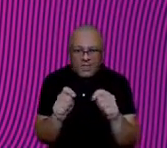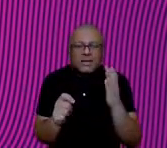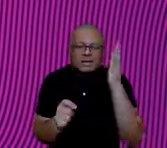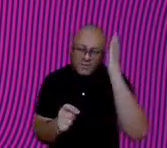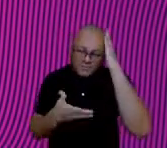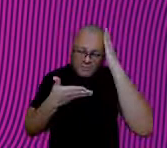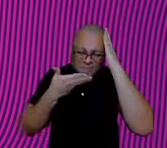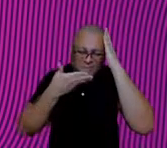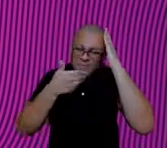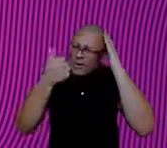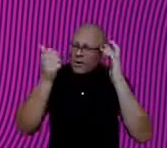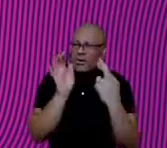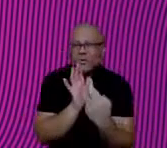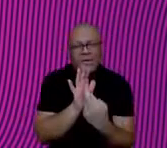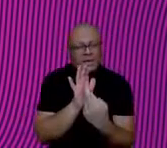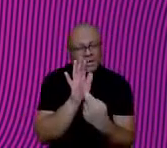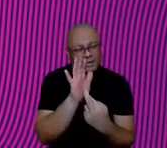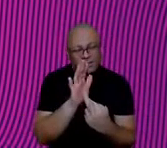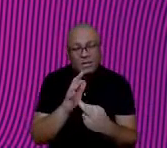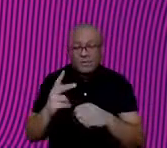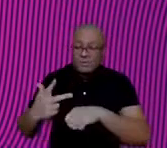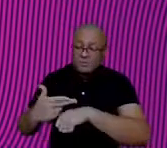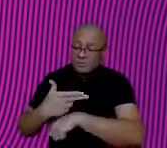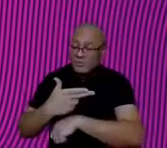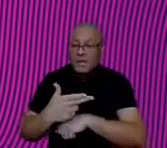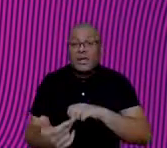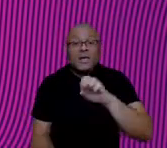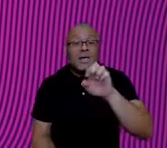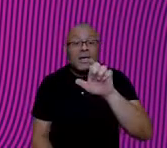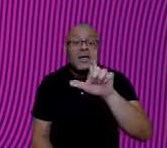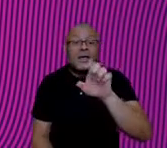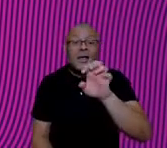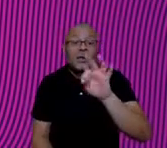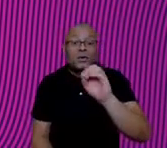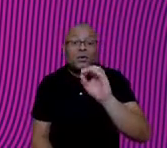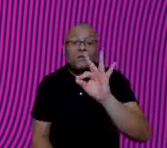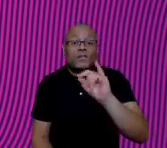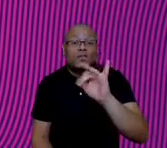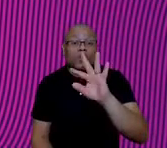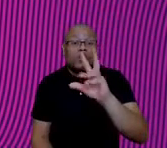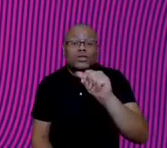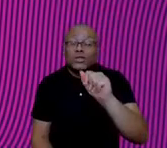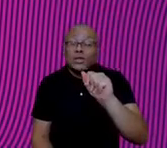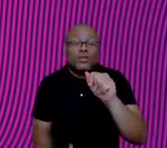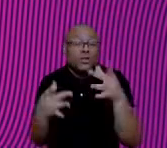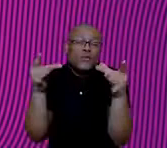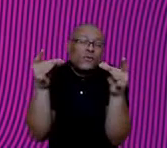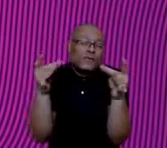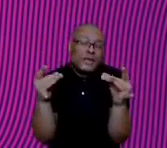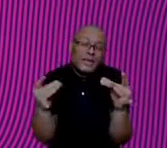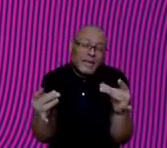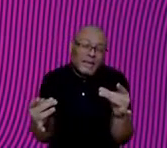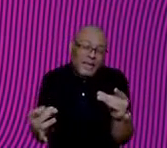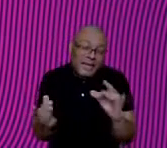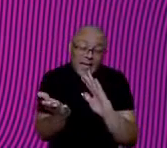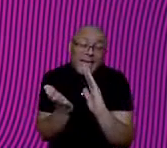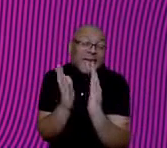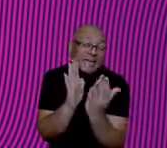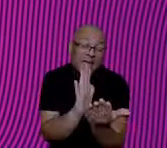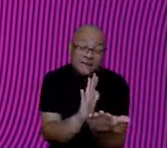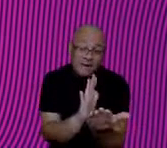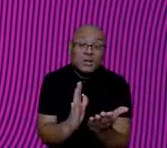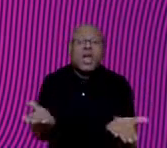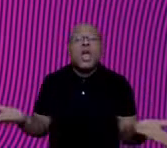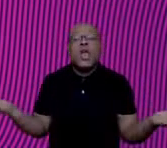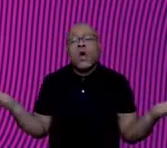resultado pós-operatório. E eletrofisiologia, eu não vou nem entrar no mérito, que é a parte que eu mais gosto, que é a interface. Isso é uma realidade, os aparelhos,